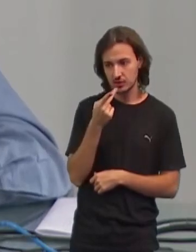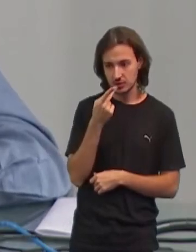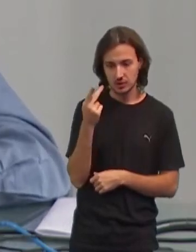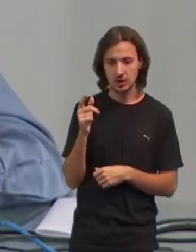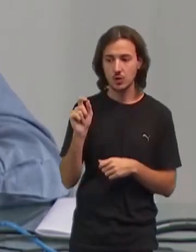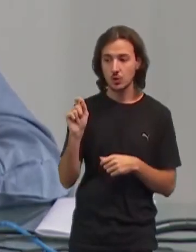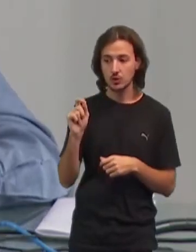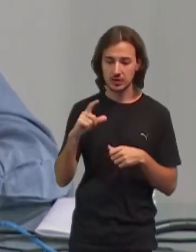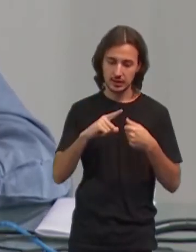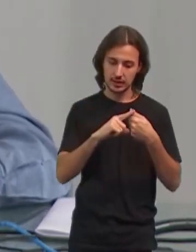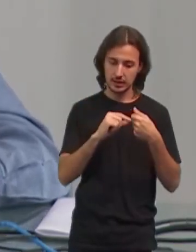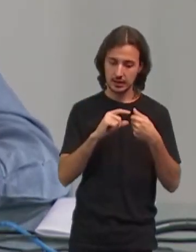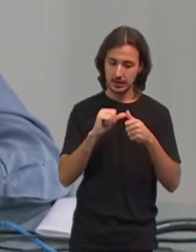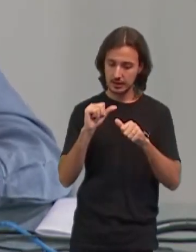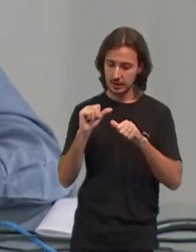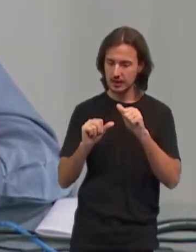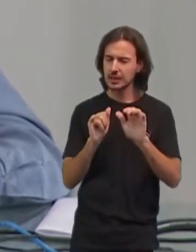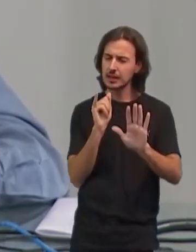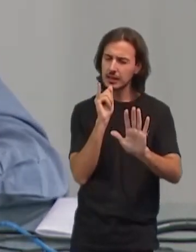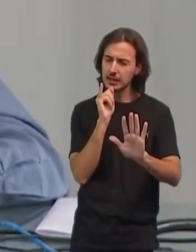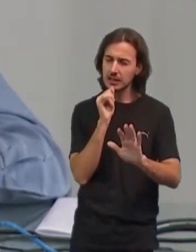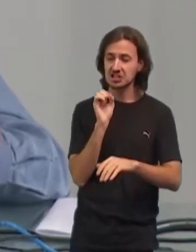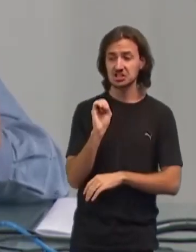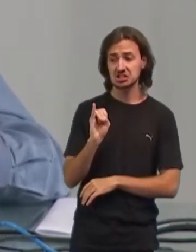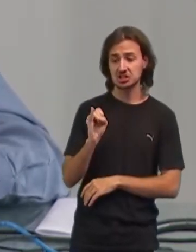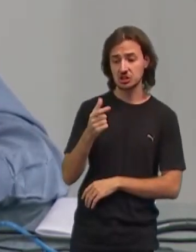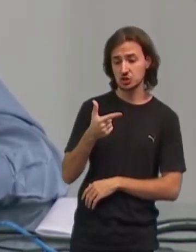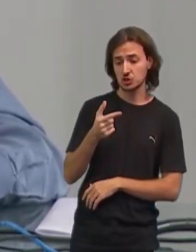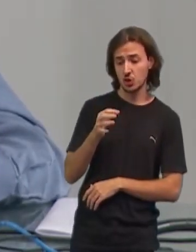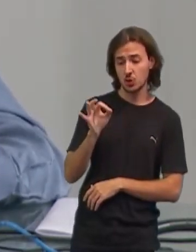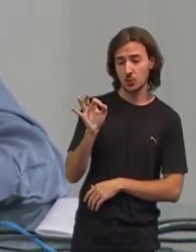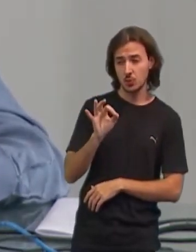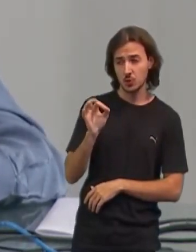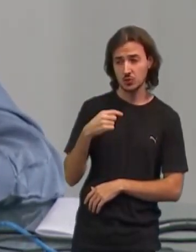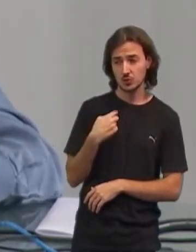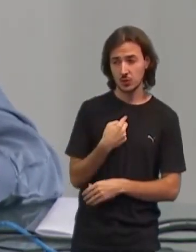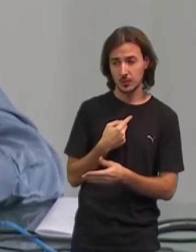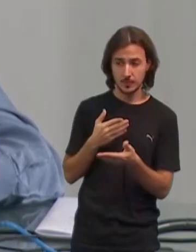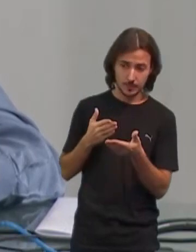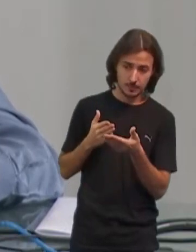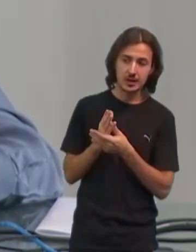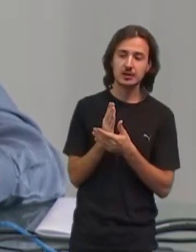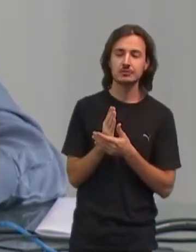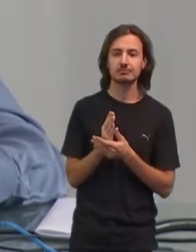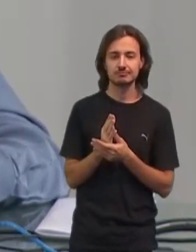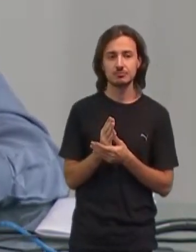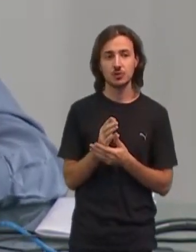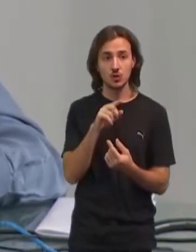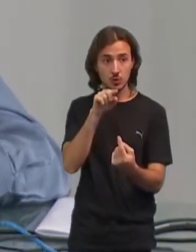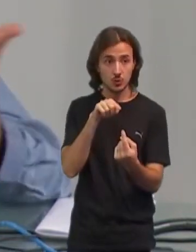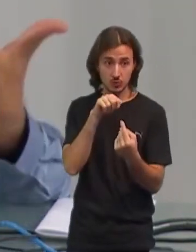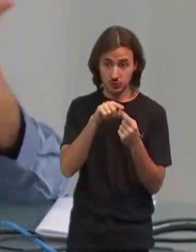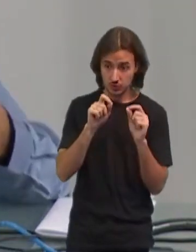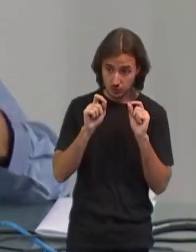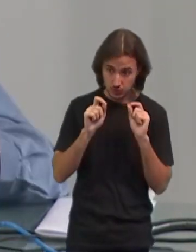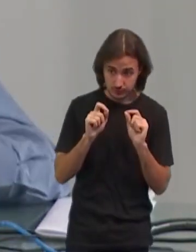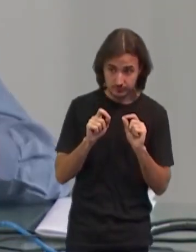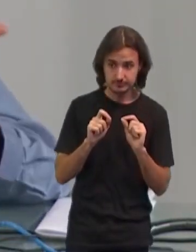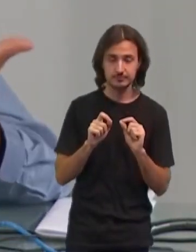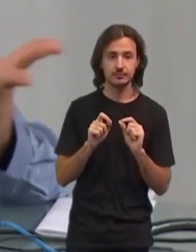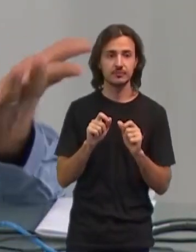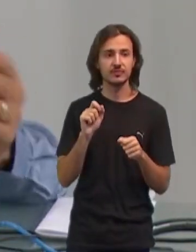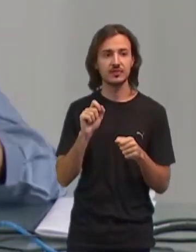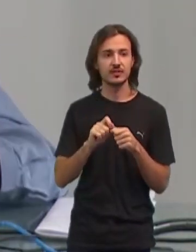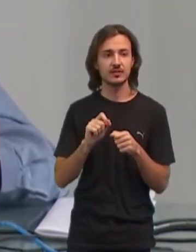artigo. Exemplo, se eram 2% lá que nós aprovamos, o objetivo já buscado pela administração é trazer